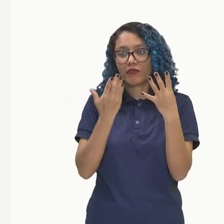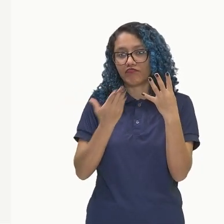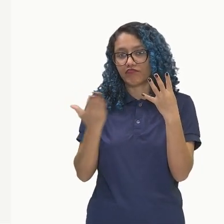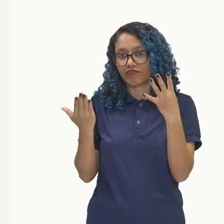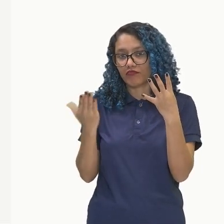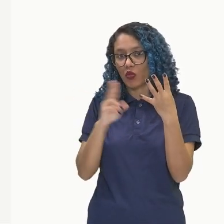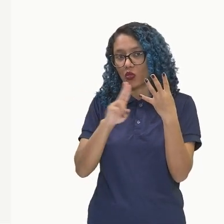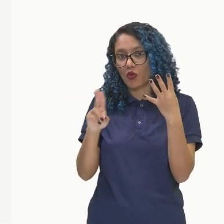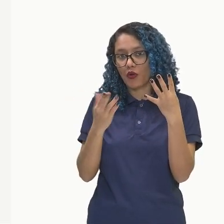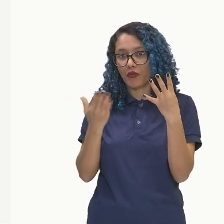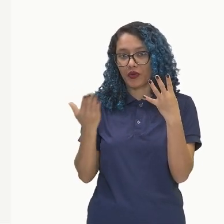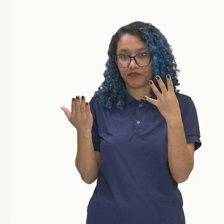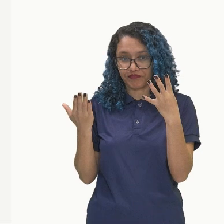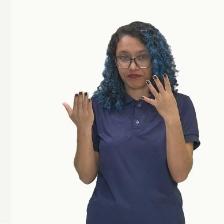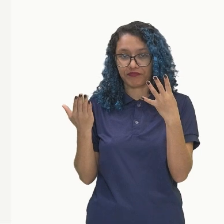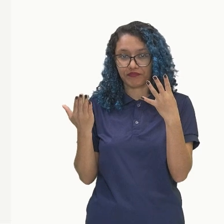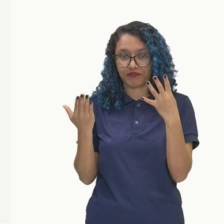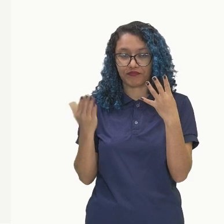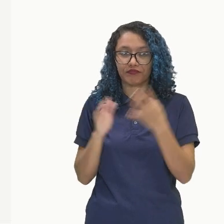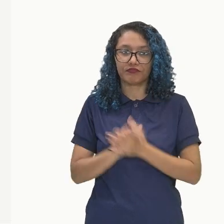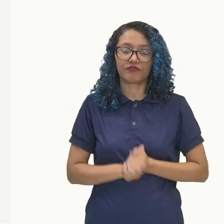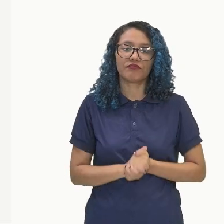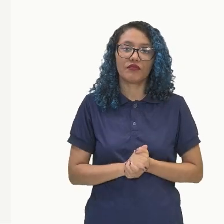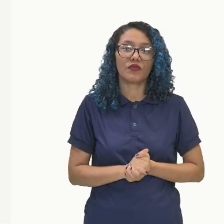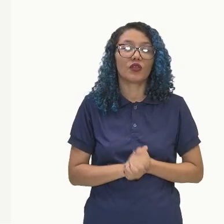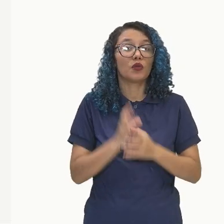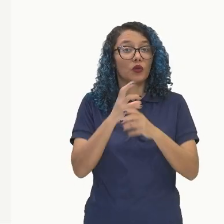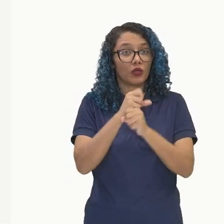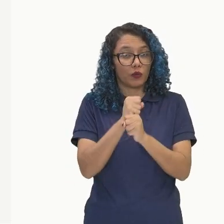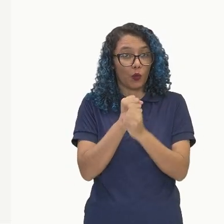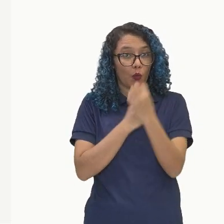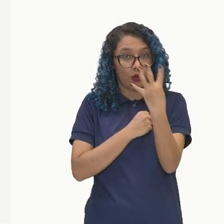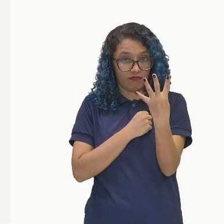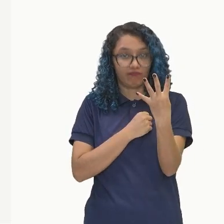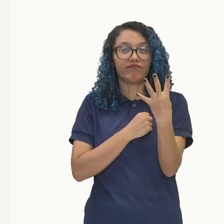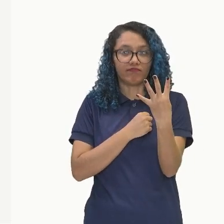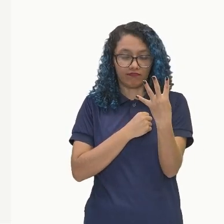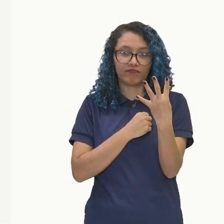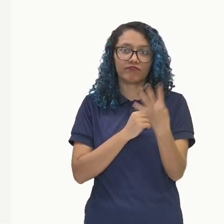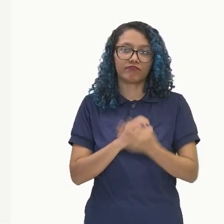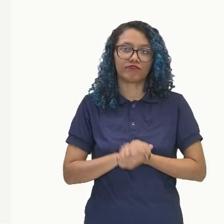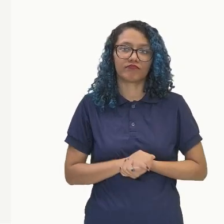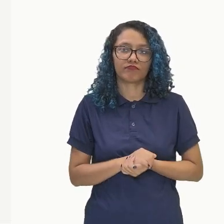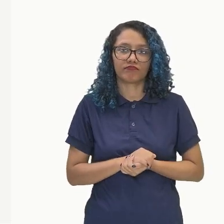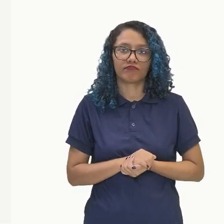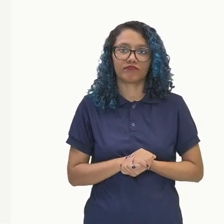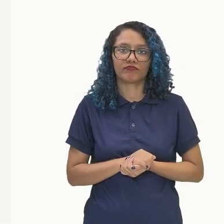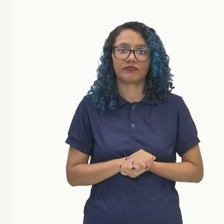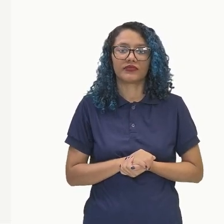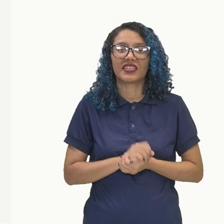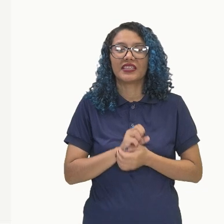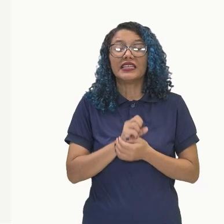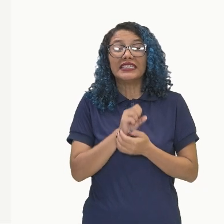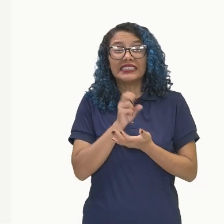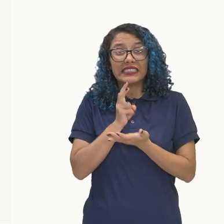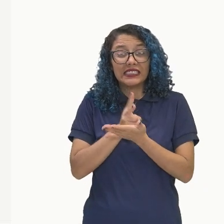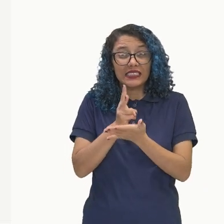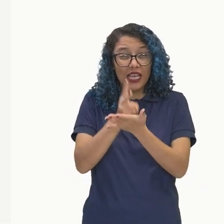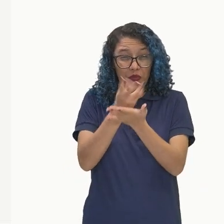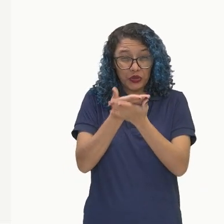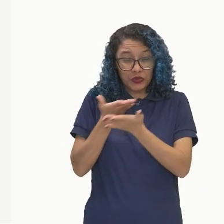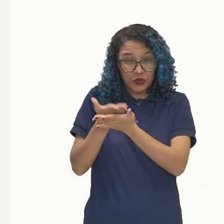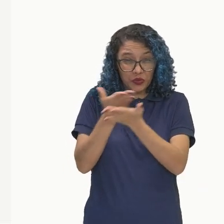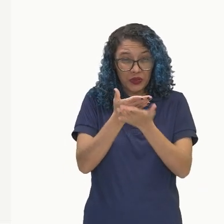Então, nós temos aí essas 4 grandezas. Toda vez que eu estiver falando da eletrodinâmica, eu já sei